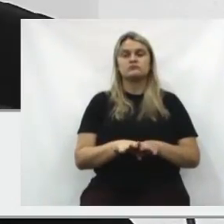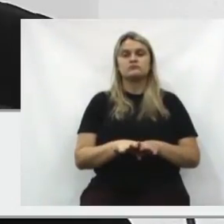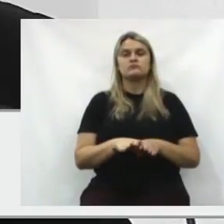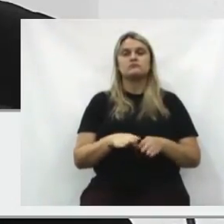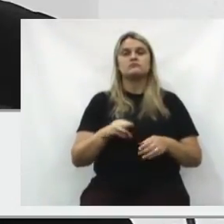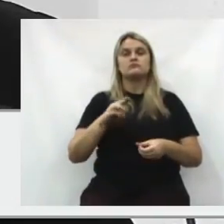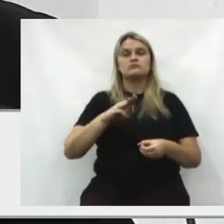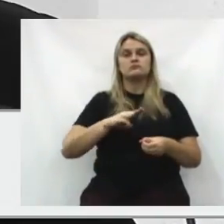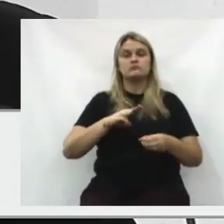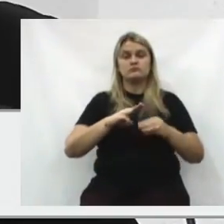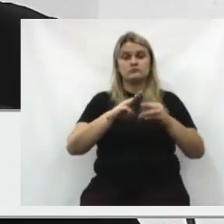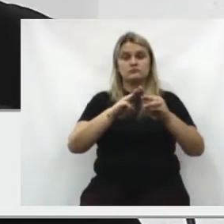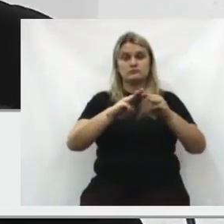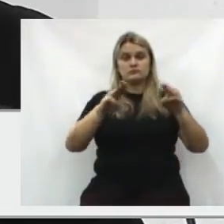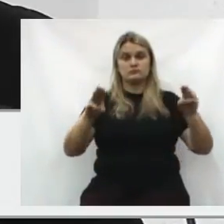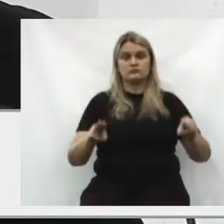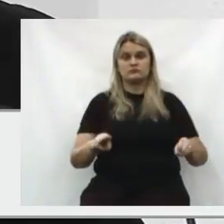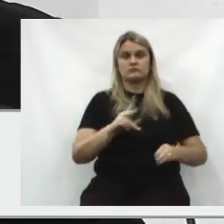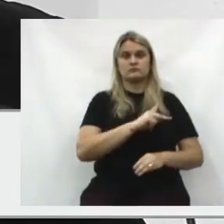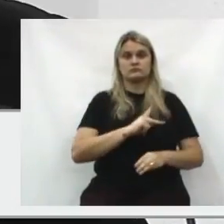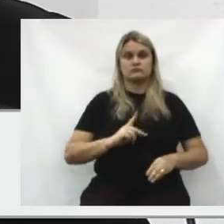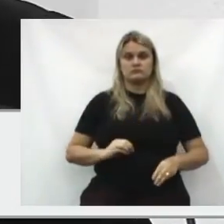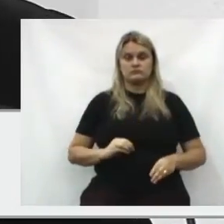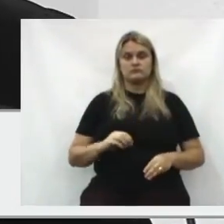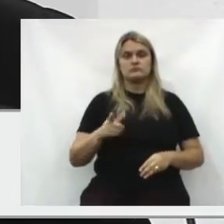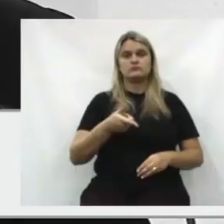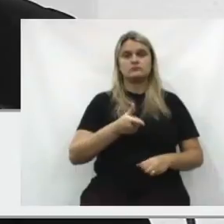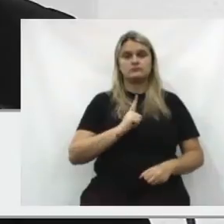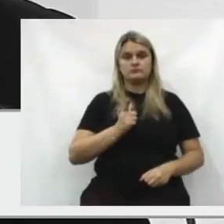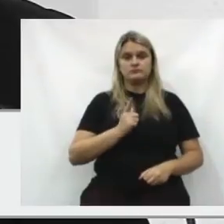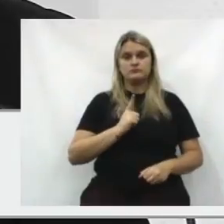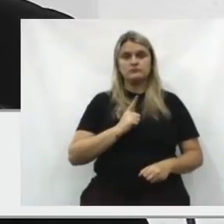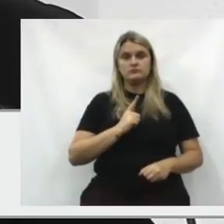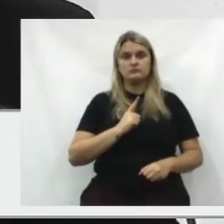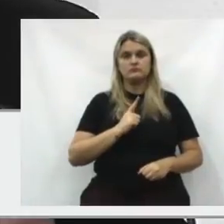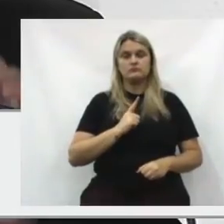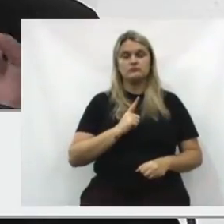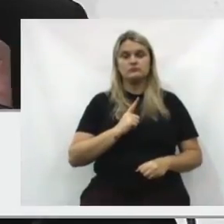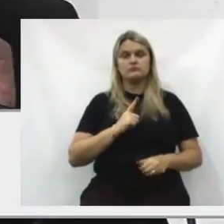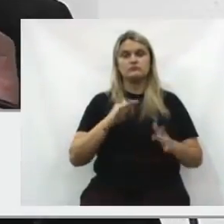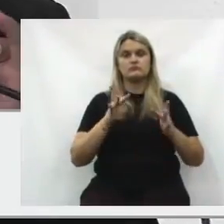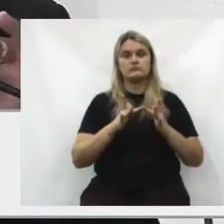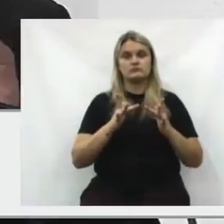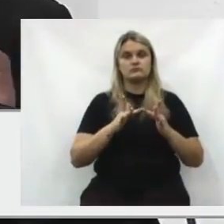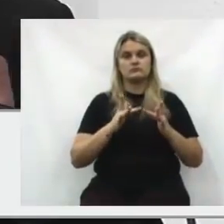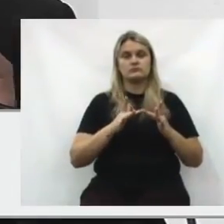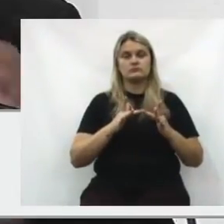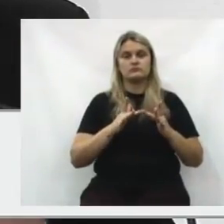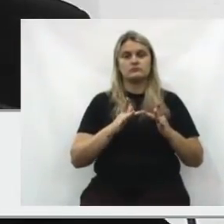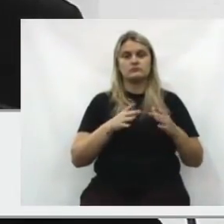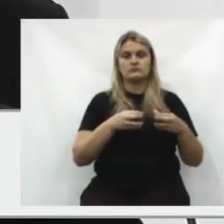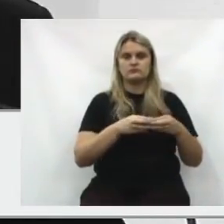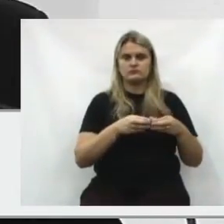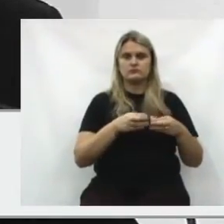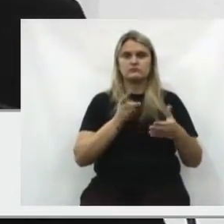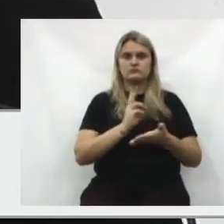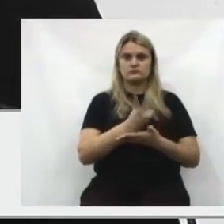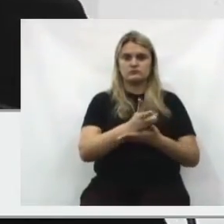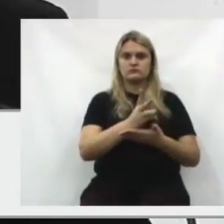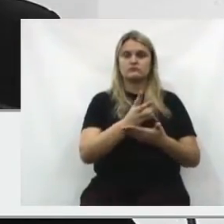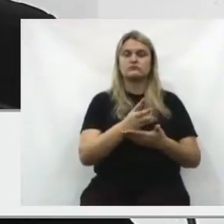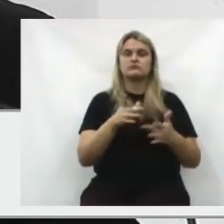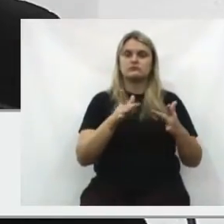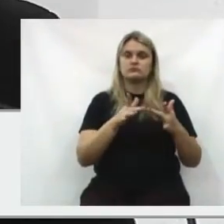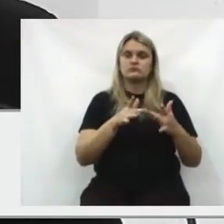Além também, é claro, do Ministério Público Local, aonde nós temos um contato